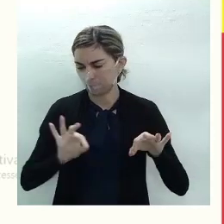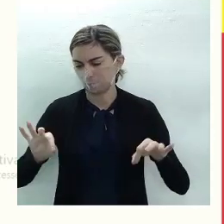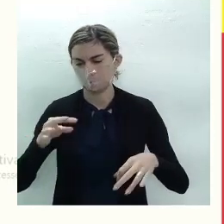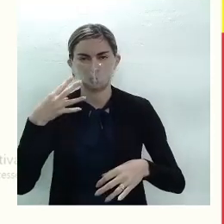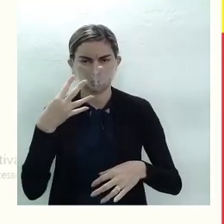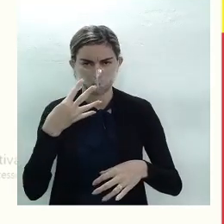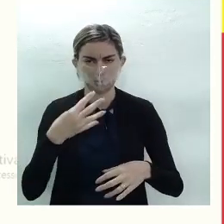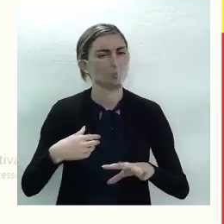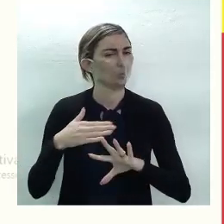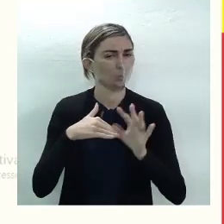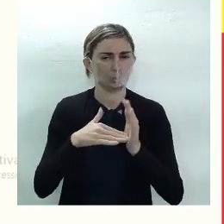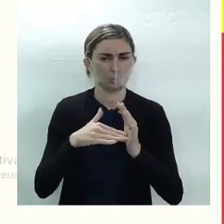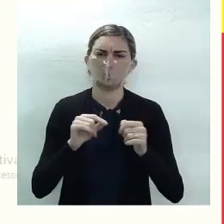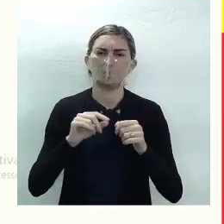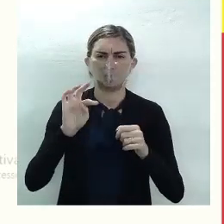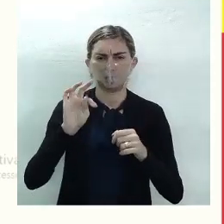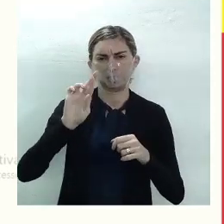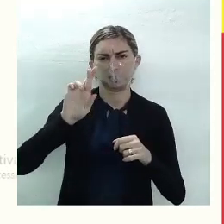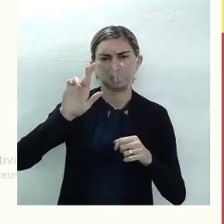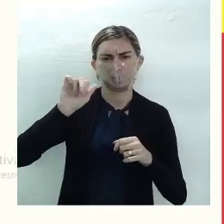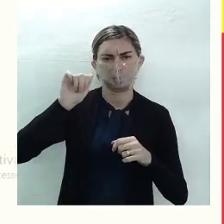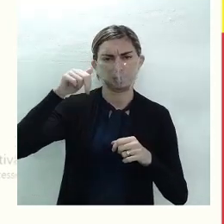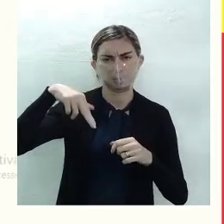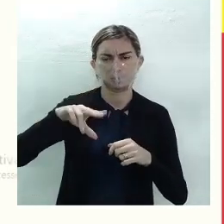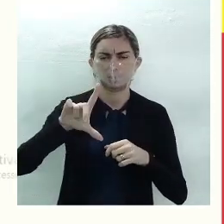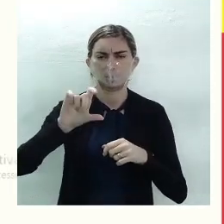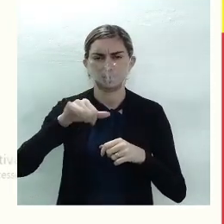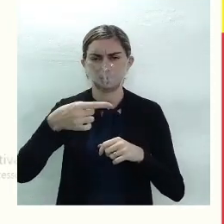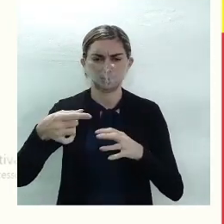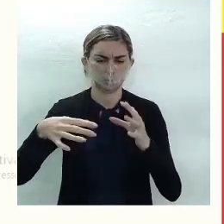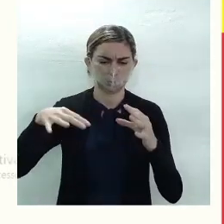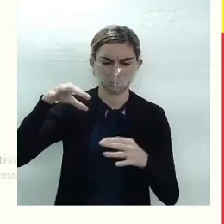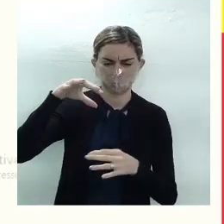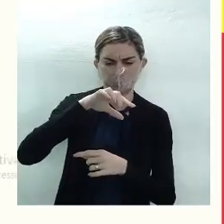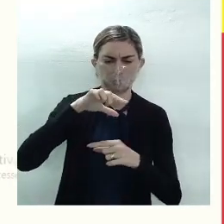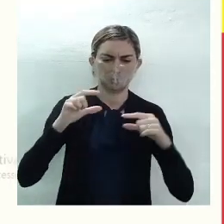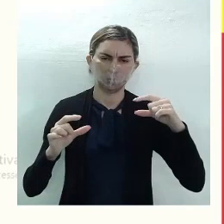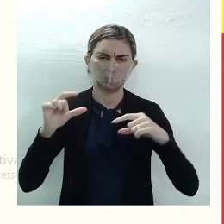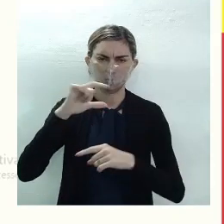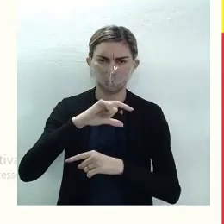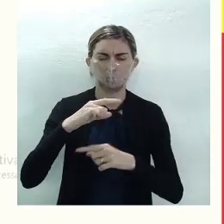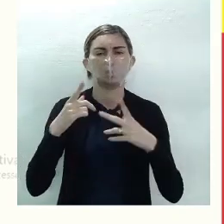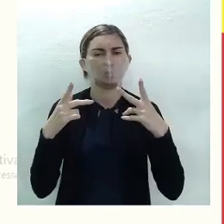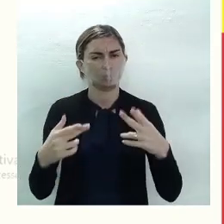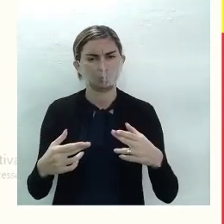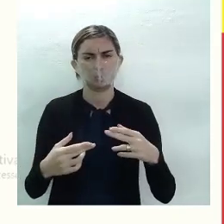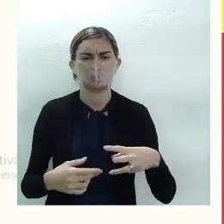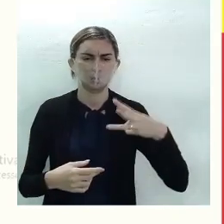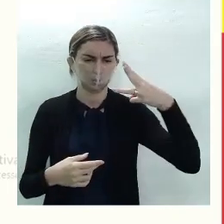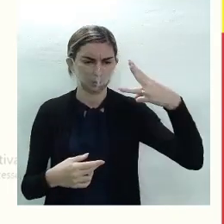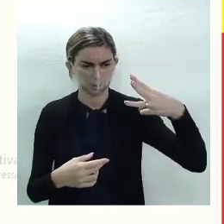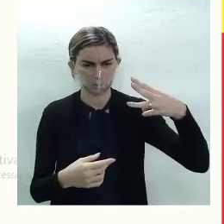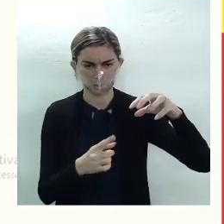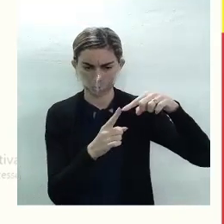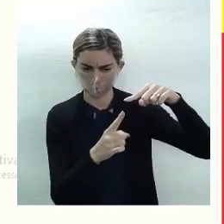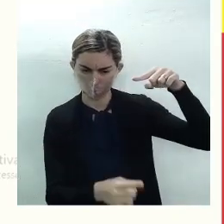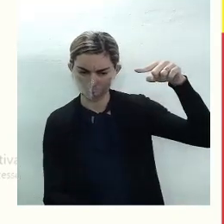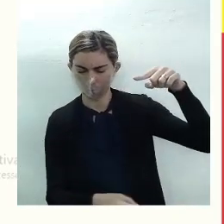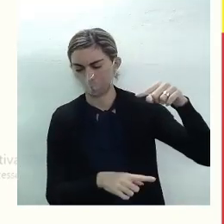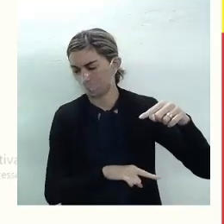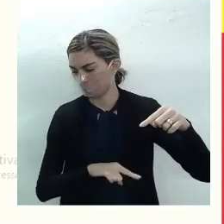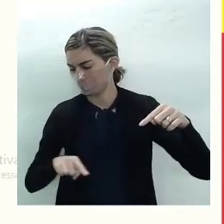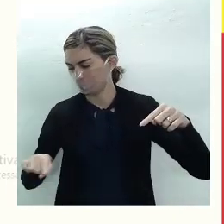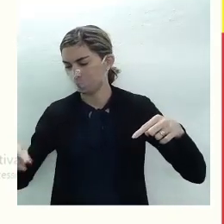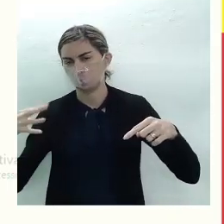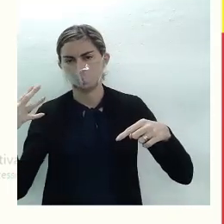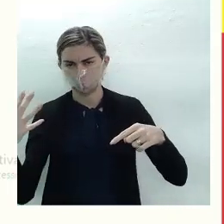gente fez uma translação. Então, ó, o sentido, o outro, mesma coisa, andou 3, desceu 4,